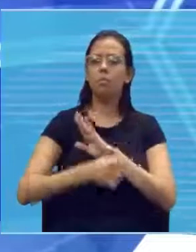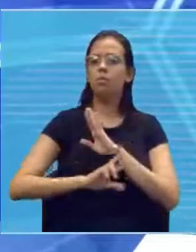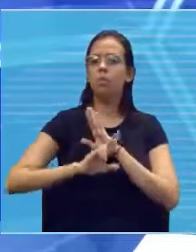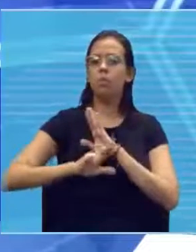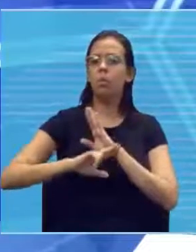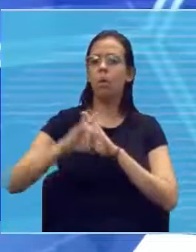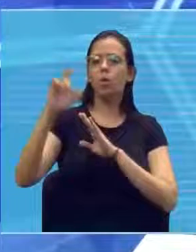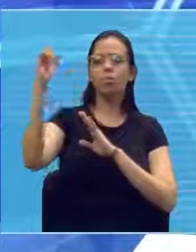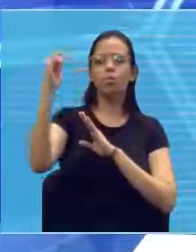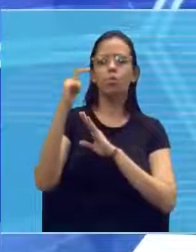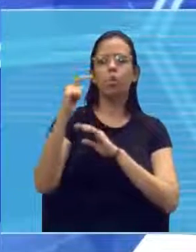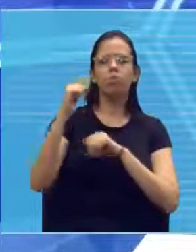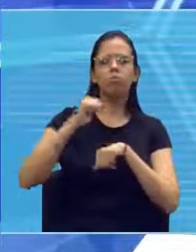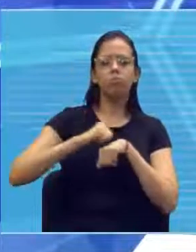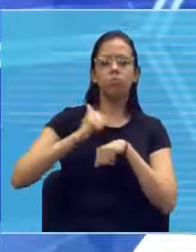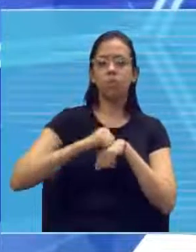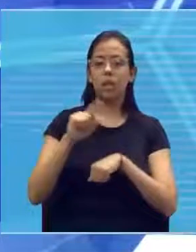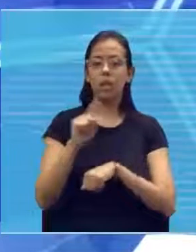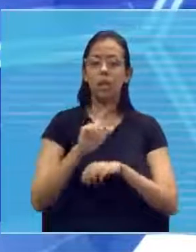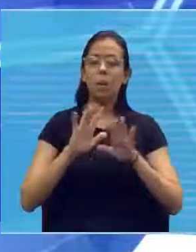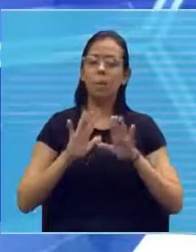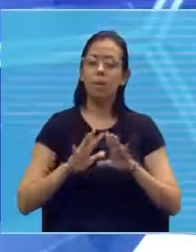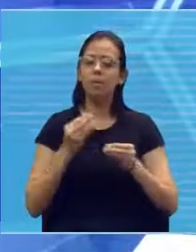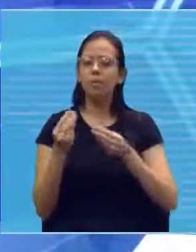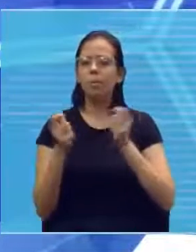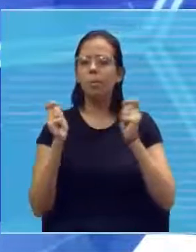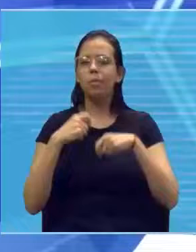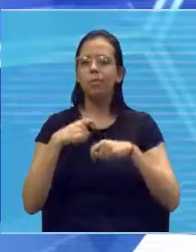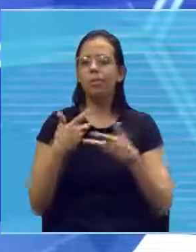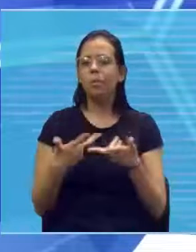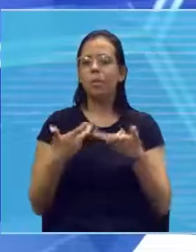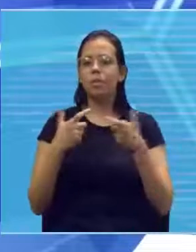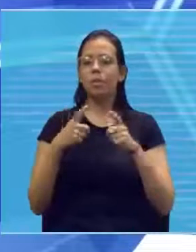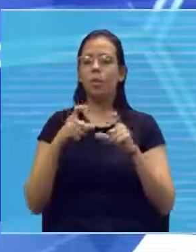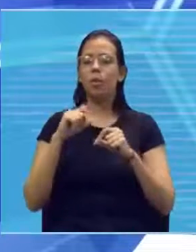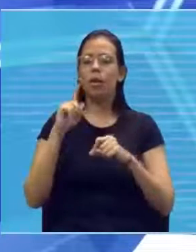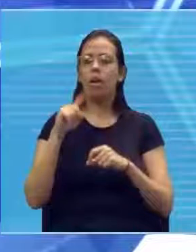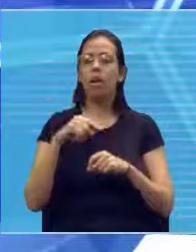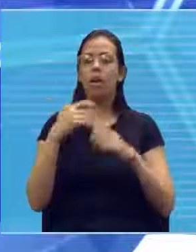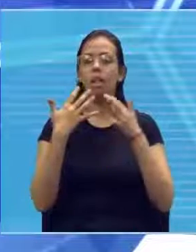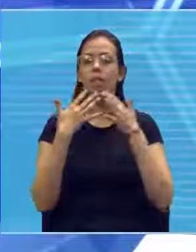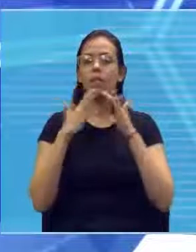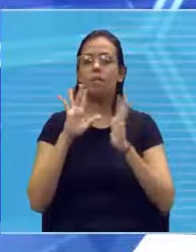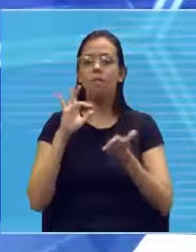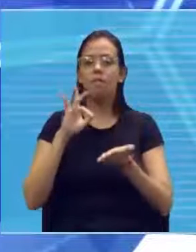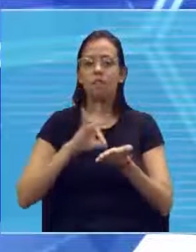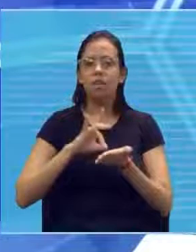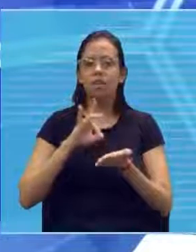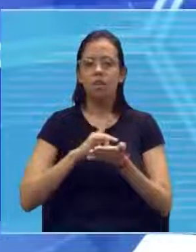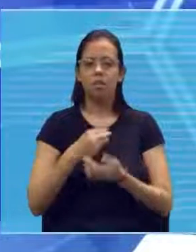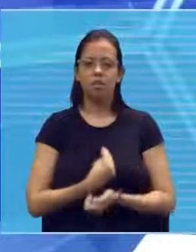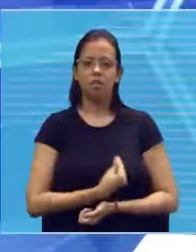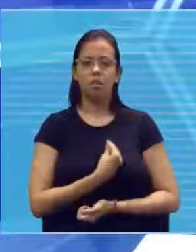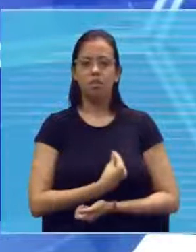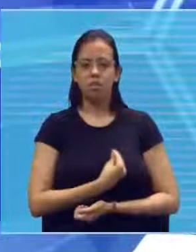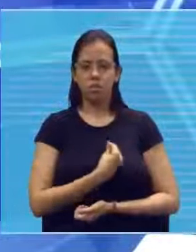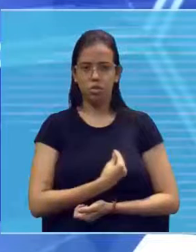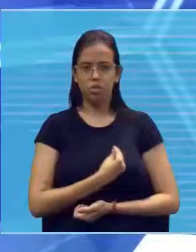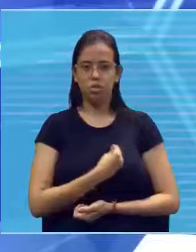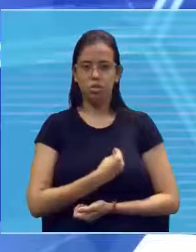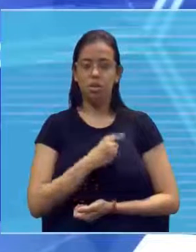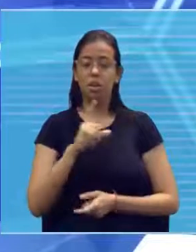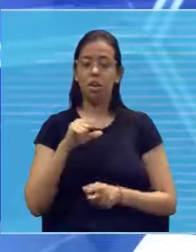trata do Sol físico e sim como se pode intuir trata-se da natureza verdadeira da existência